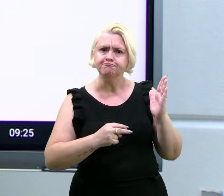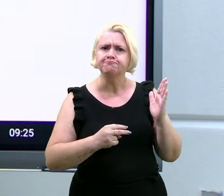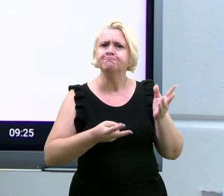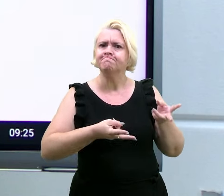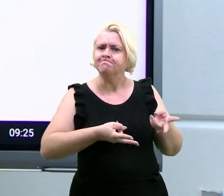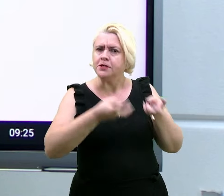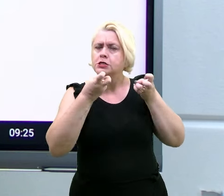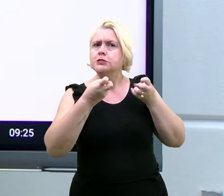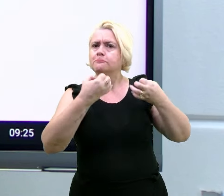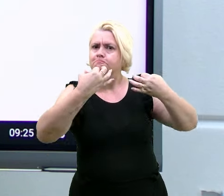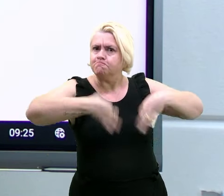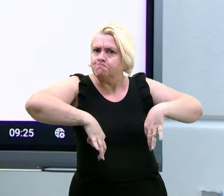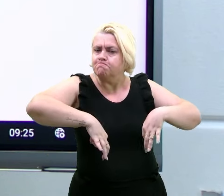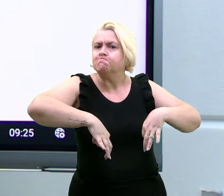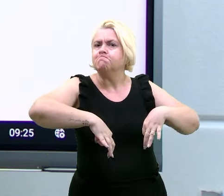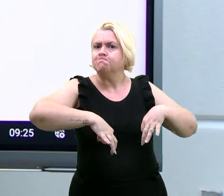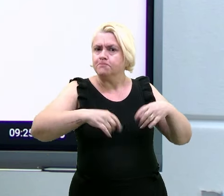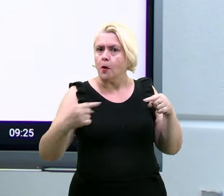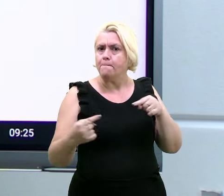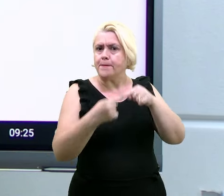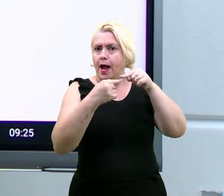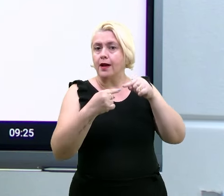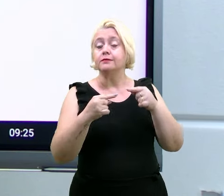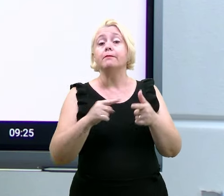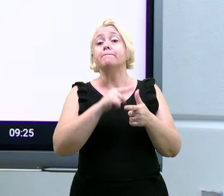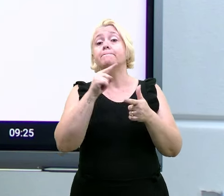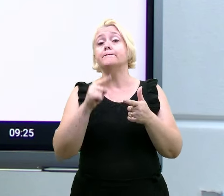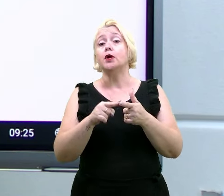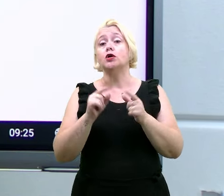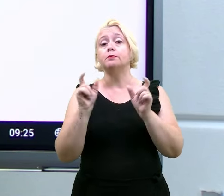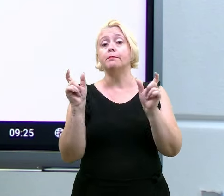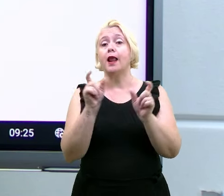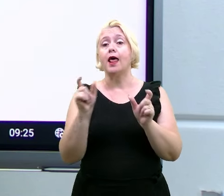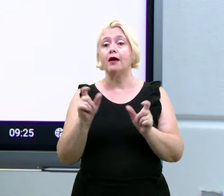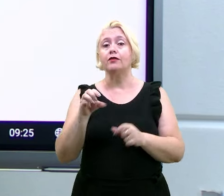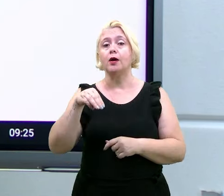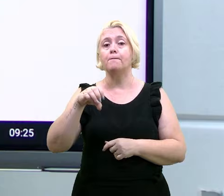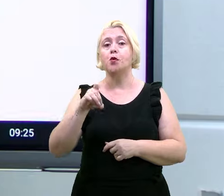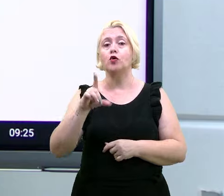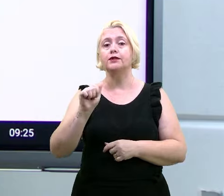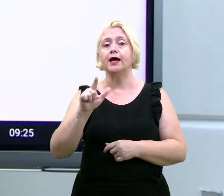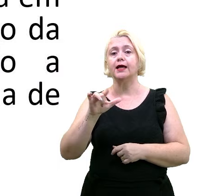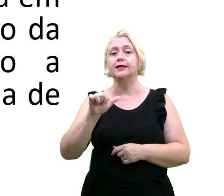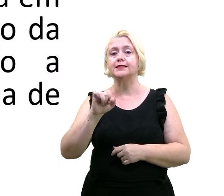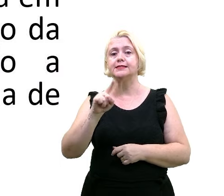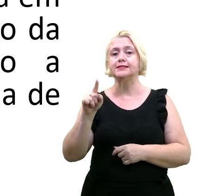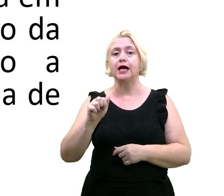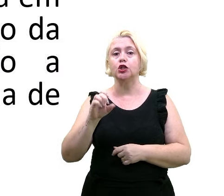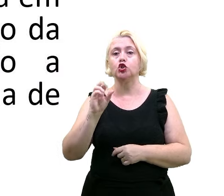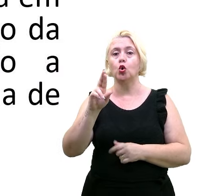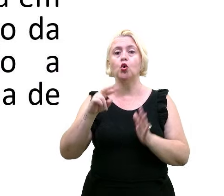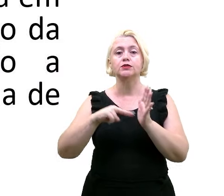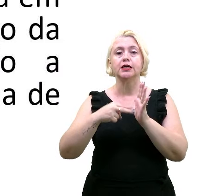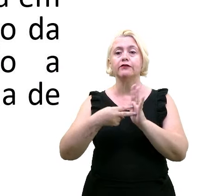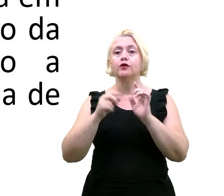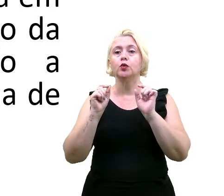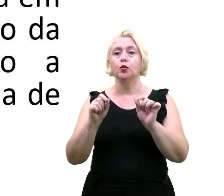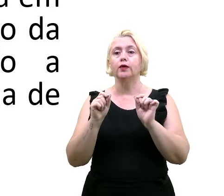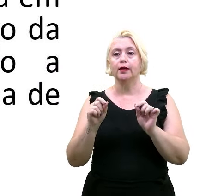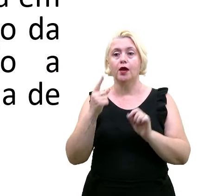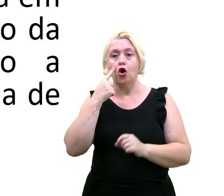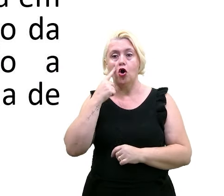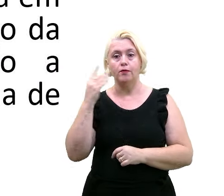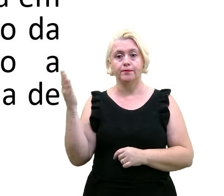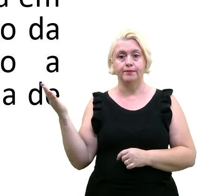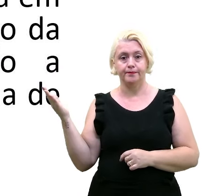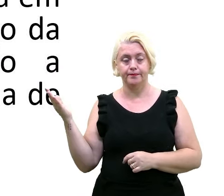Percebe? Perfeito. Então, vamos para o próximo modalizador que nós encontramos aqui, que é, nós